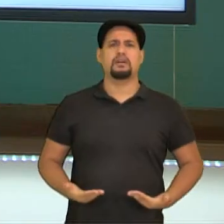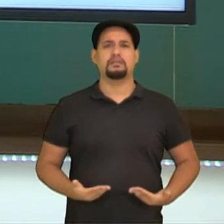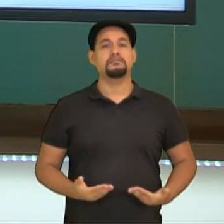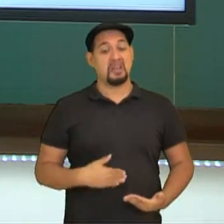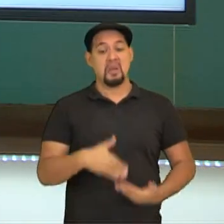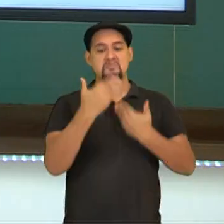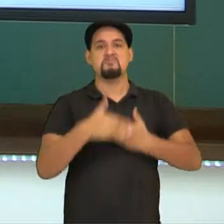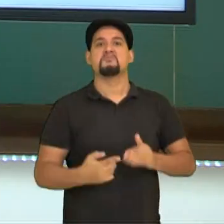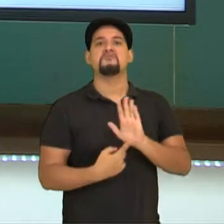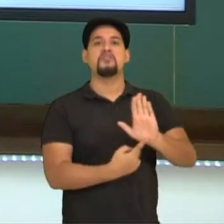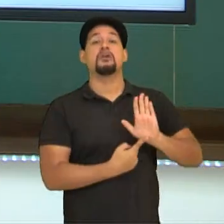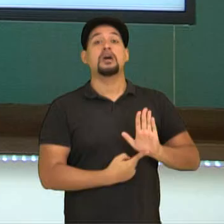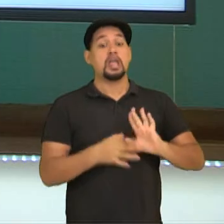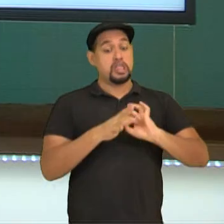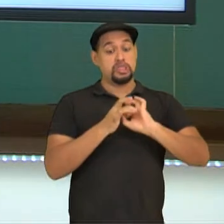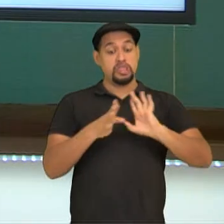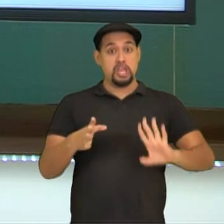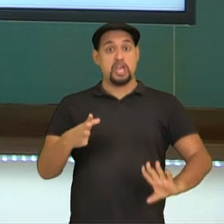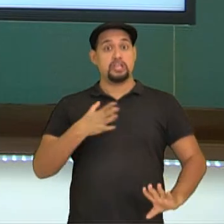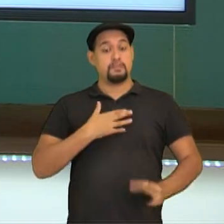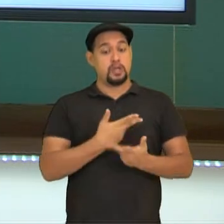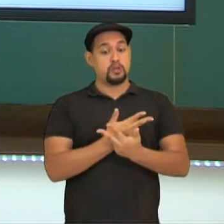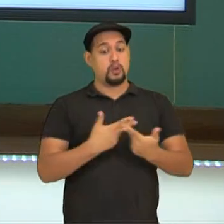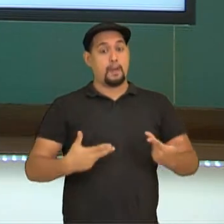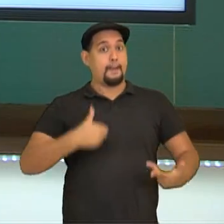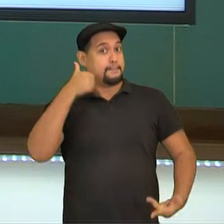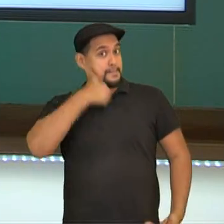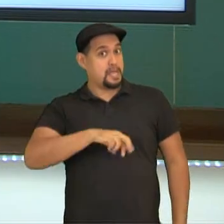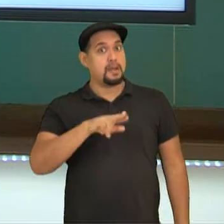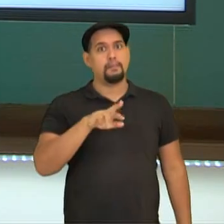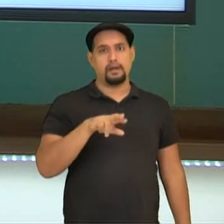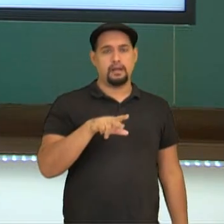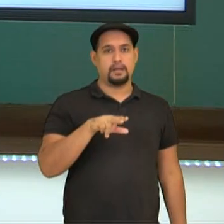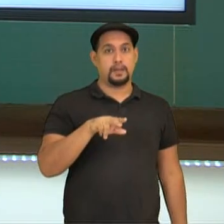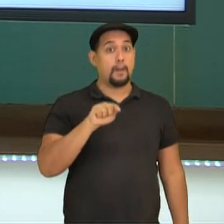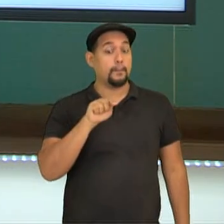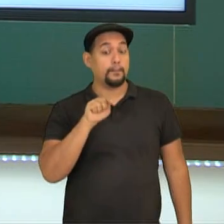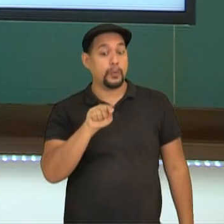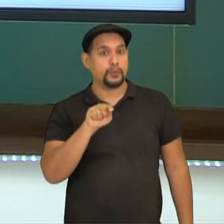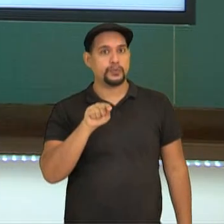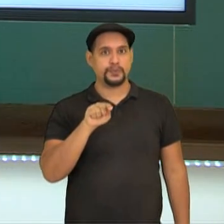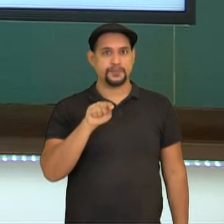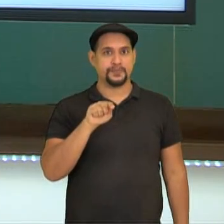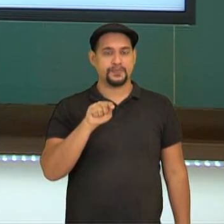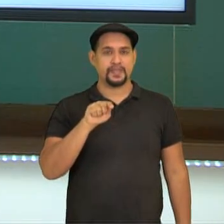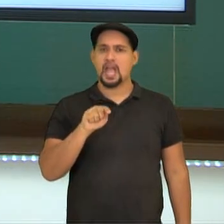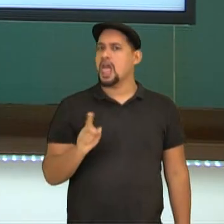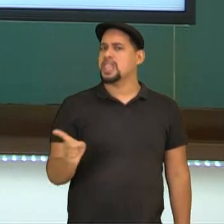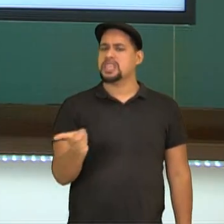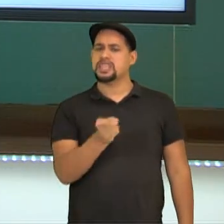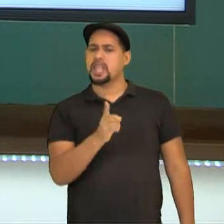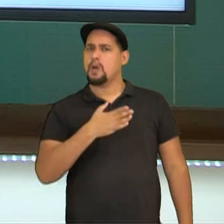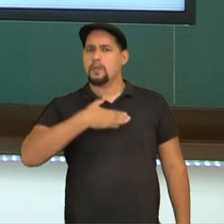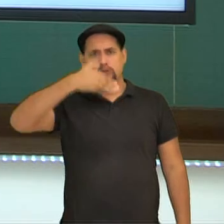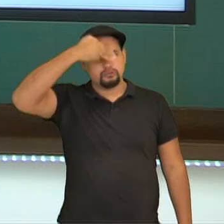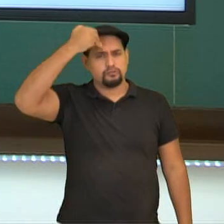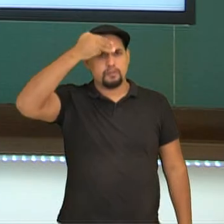provou. Deixo meus bens à minha irmã. Ponto. Não ao meu